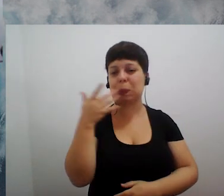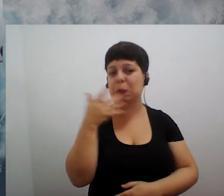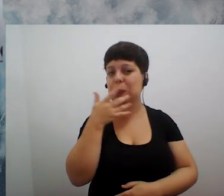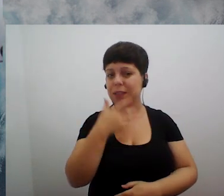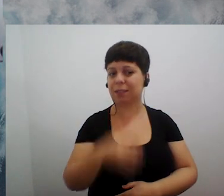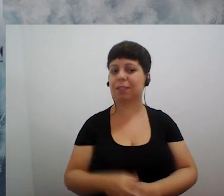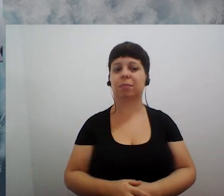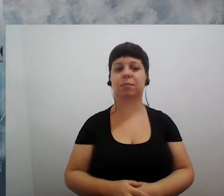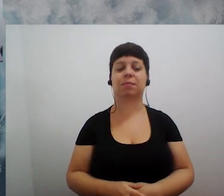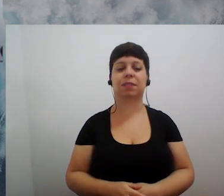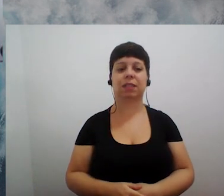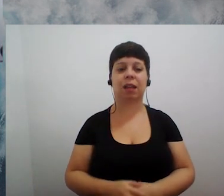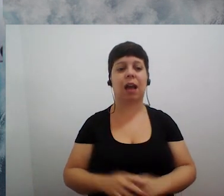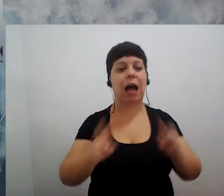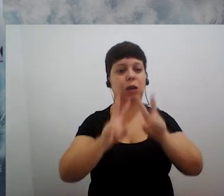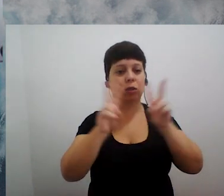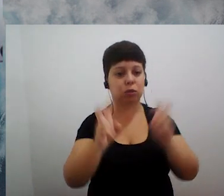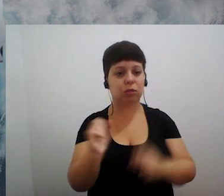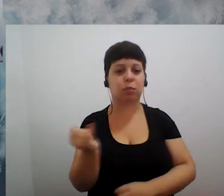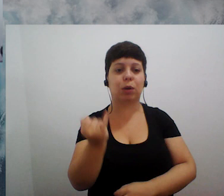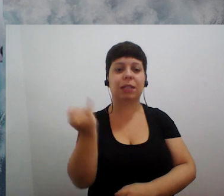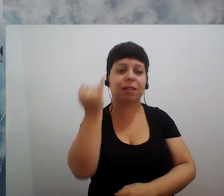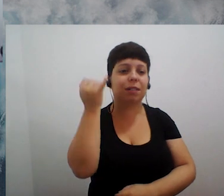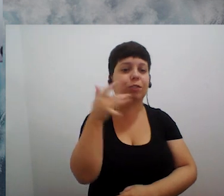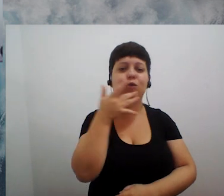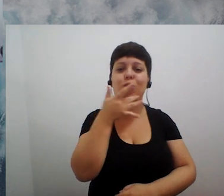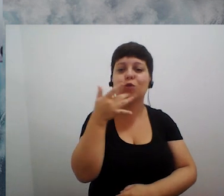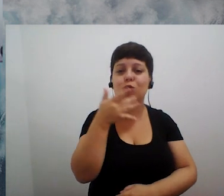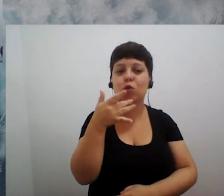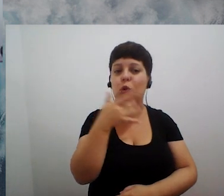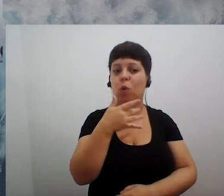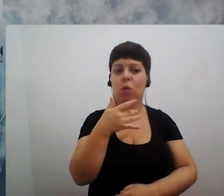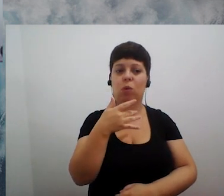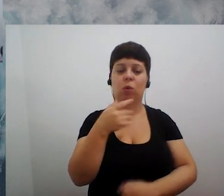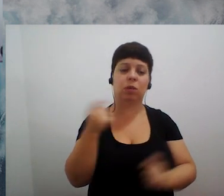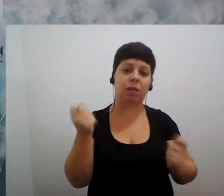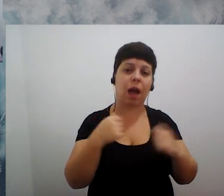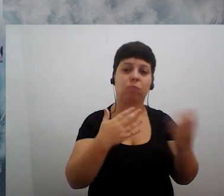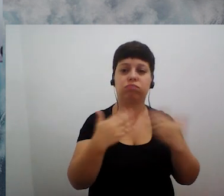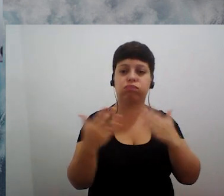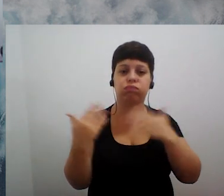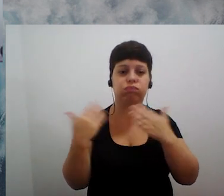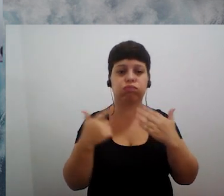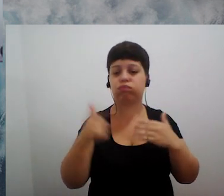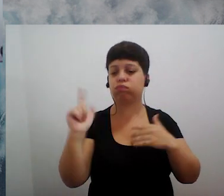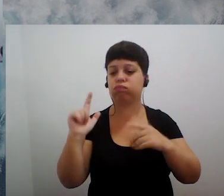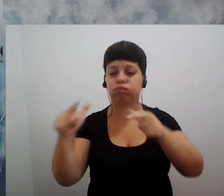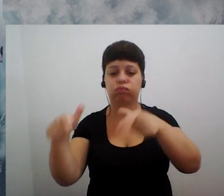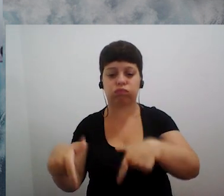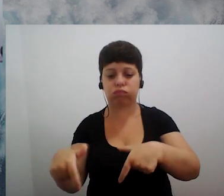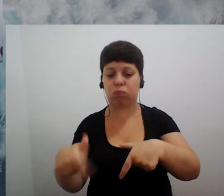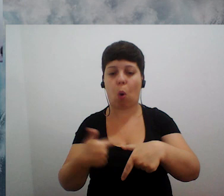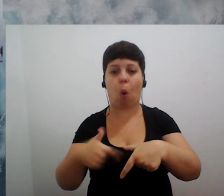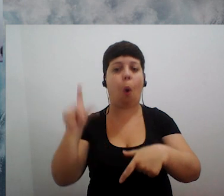delícia. Um assunto muito importante, eu acho sempre muito gostoso poder conversar com pessoas de outras quebradas que têm